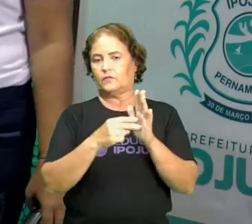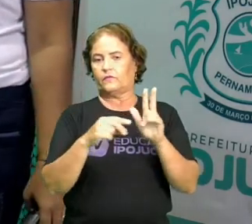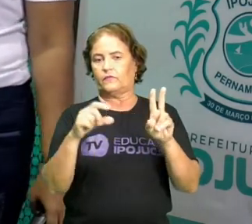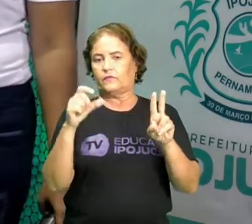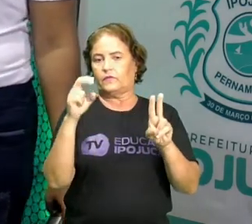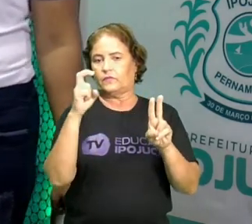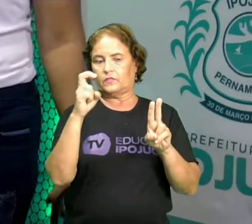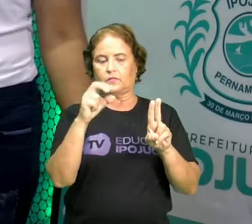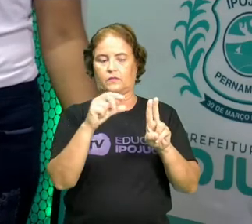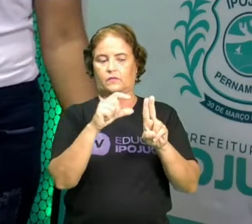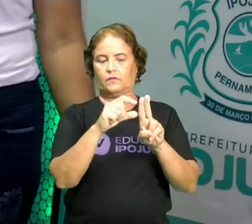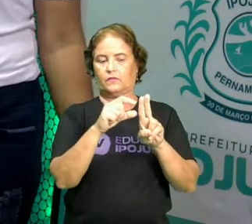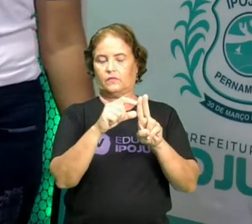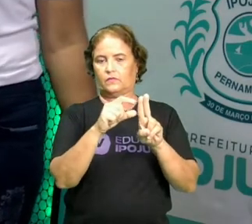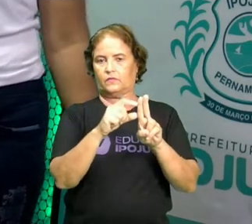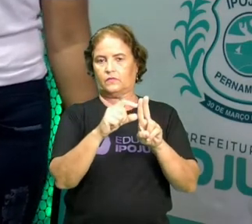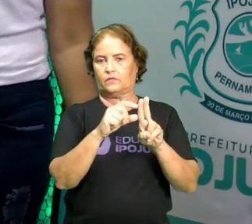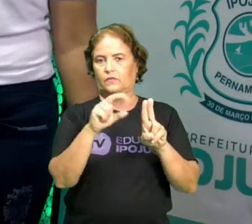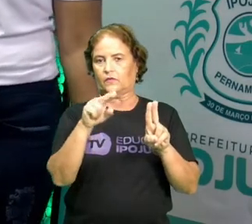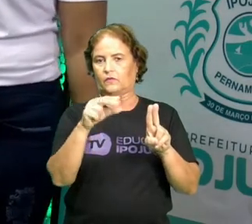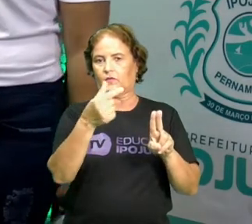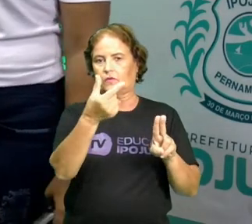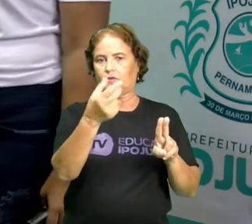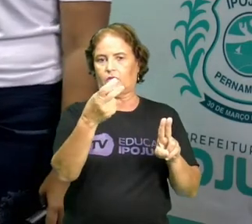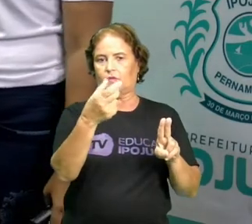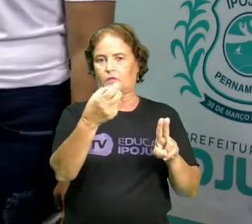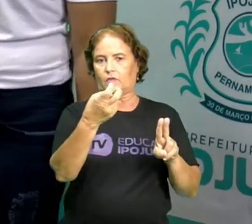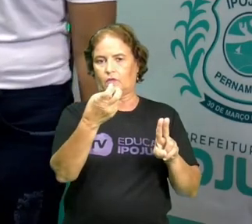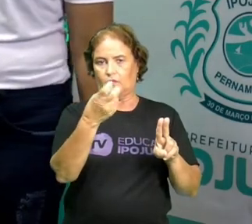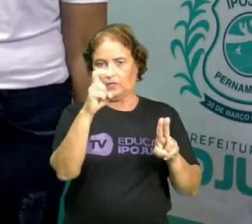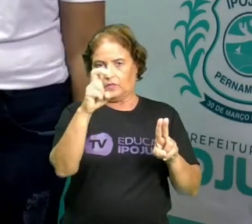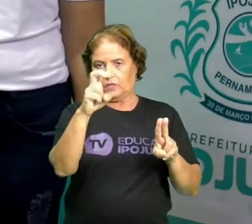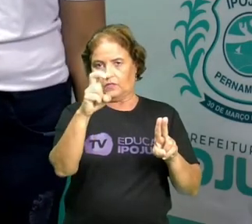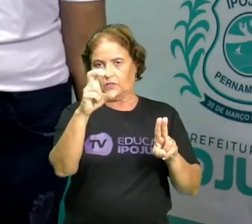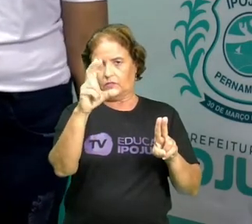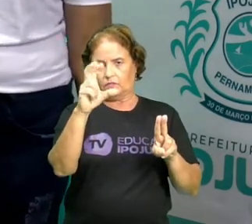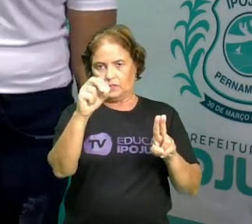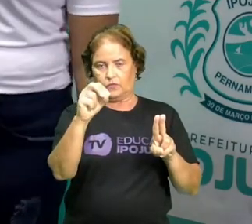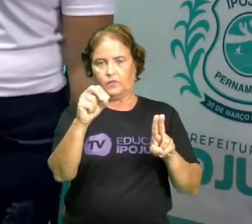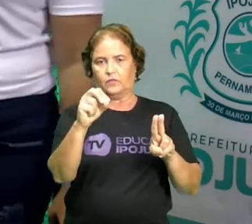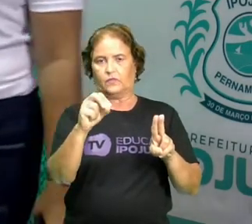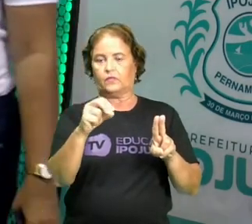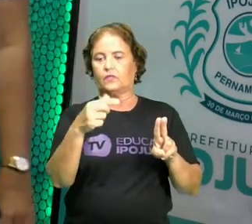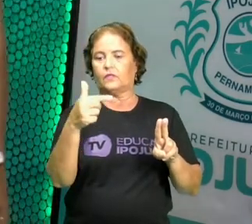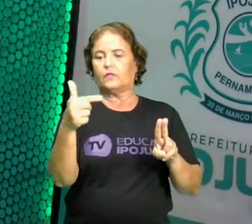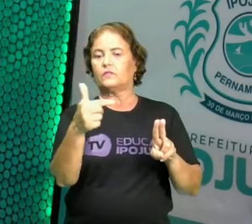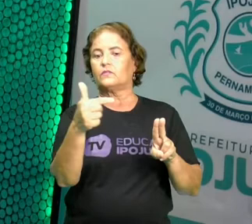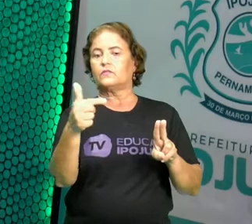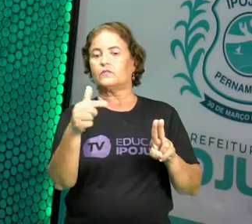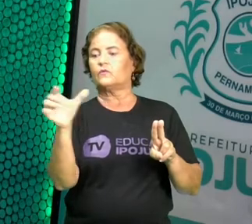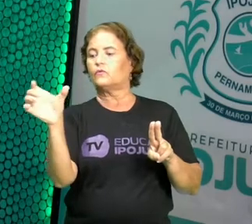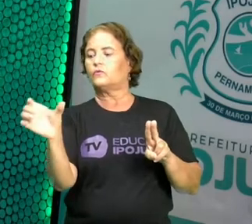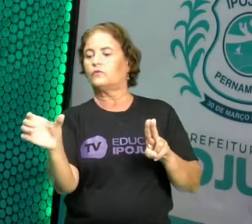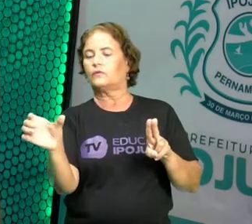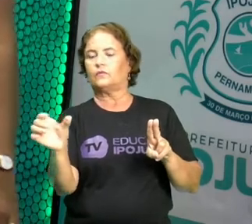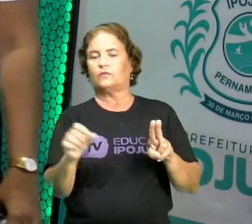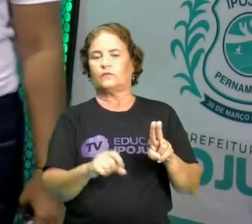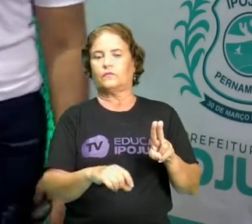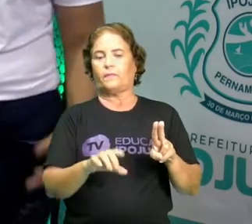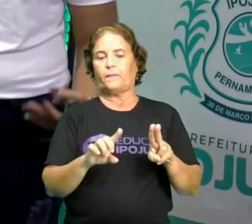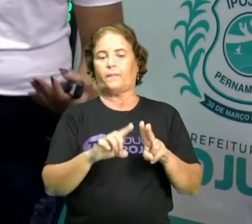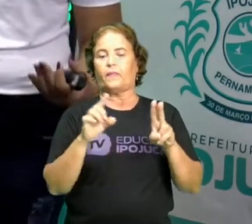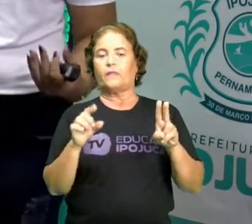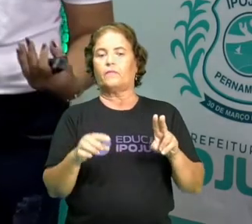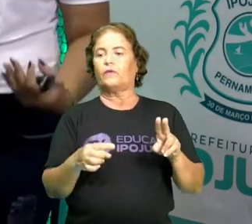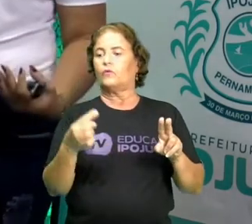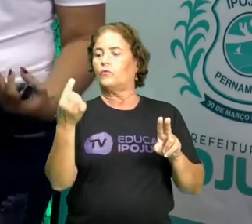ele representa 50, ele vale 50. Que a gente chama ele de segunda ordem. Já o algarismo 1, ele